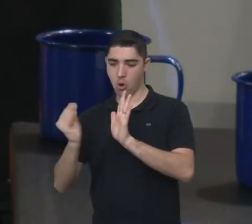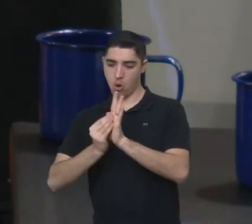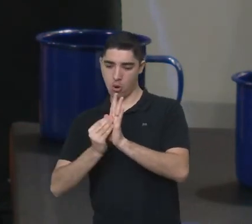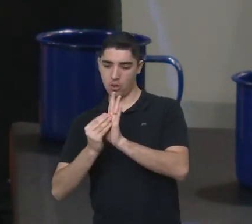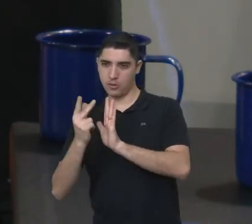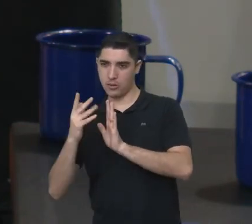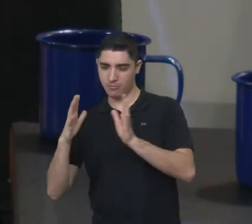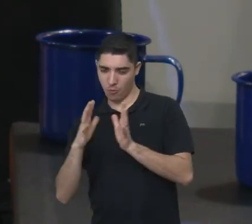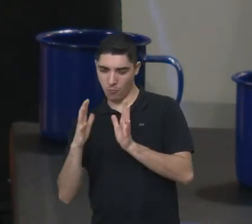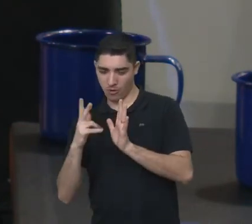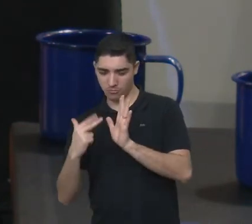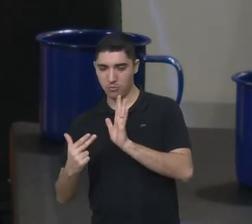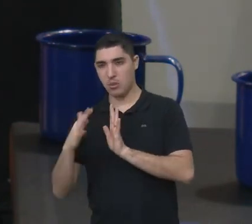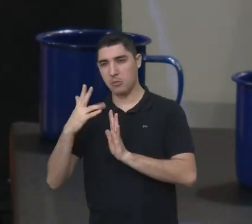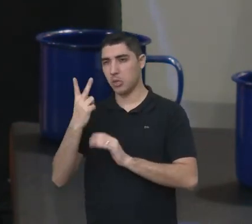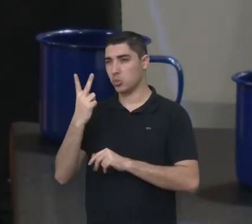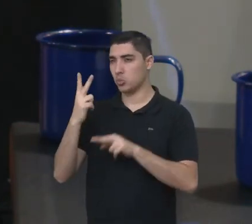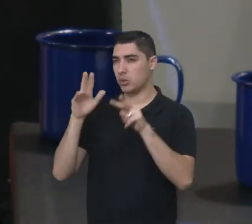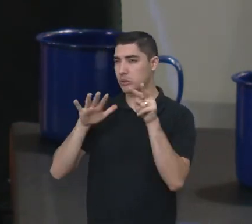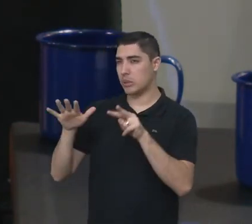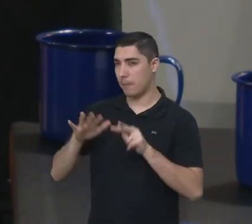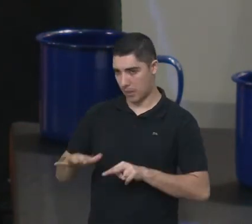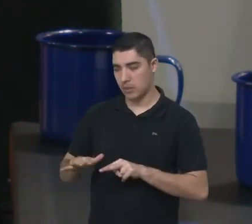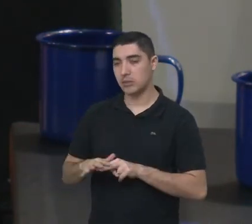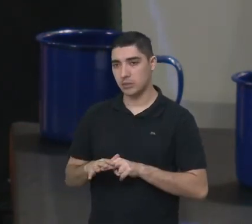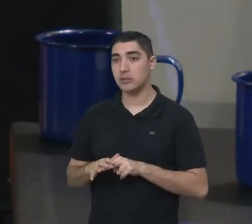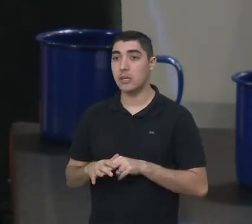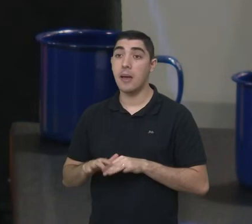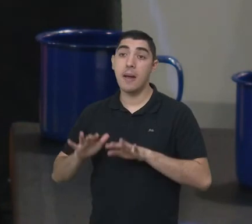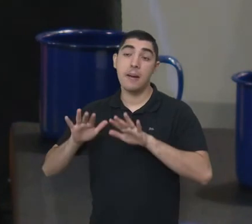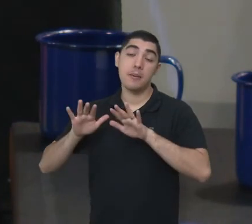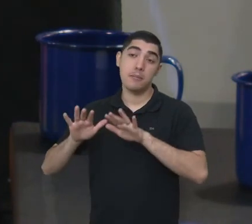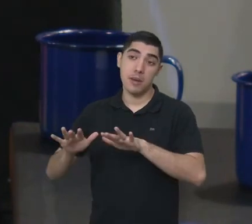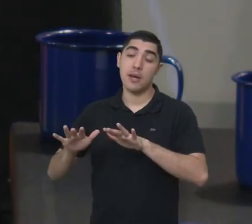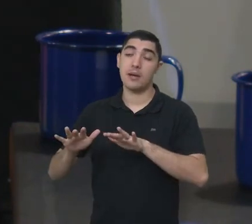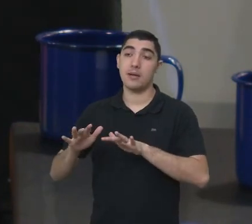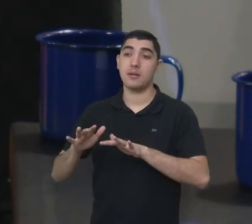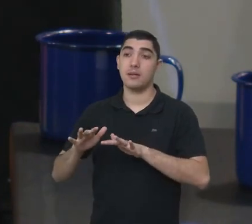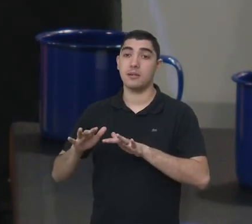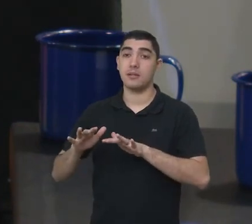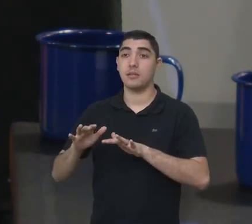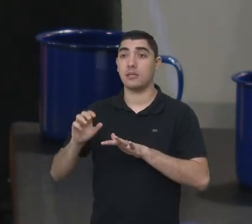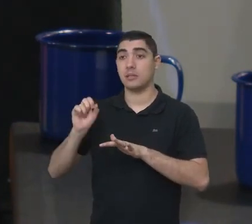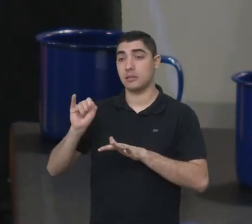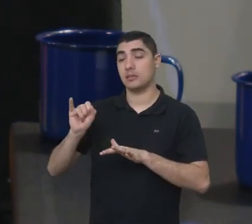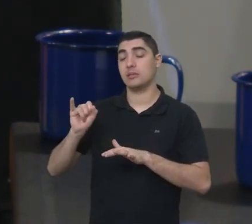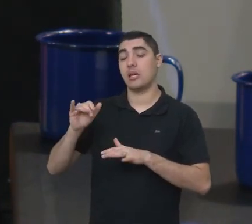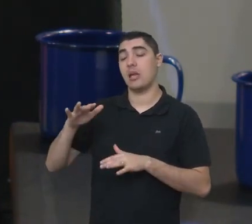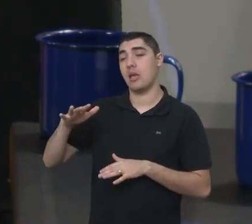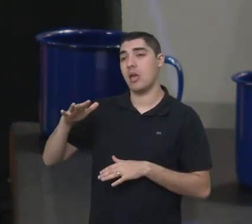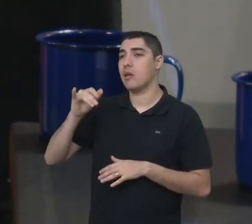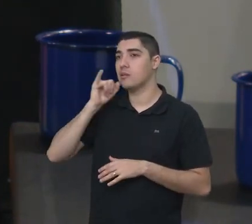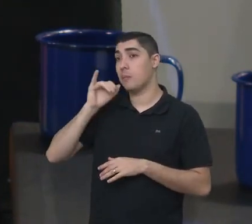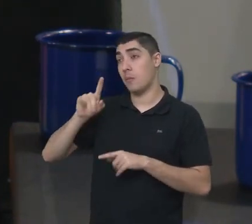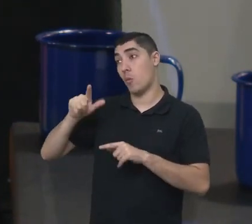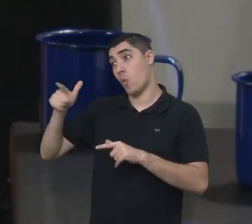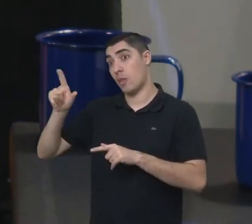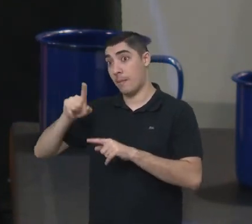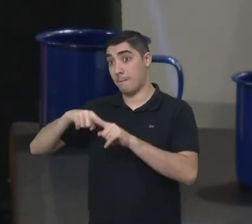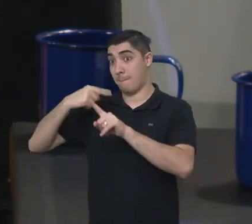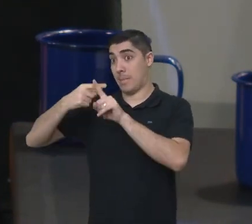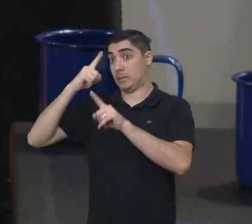de duas semanas mais ou menos. Mas se for uma ilustração mais complexa, um mural,